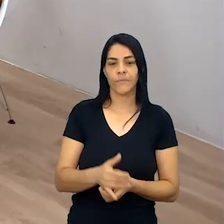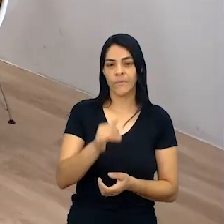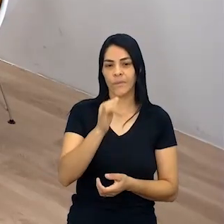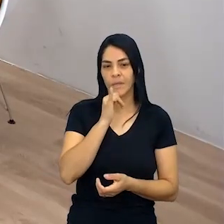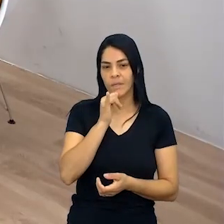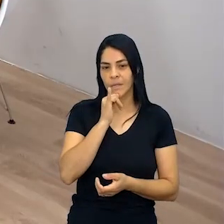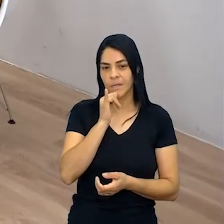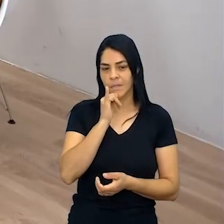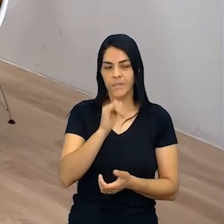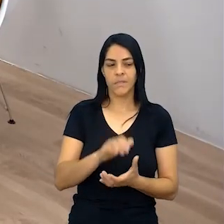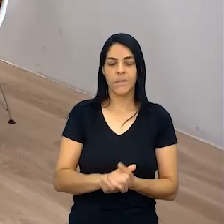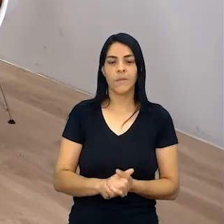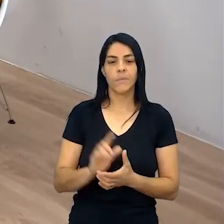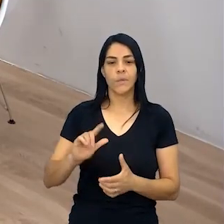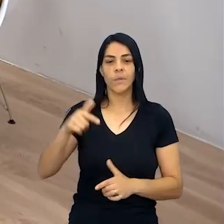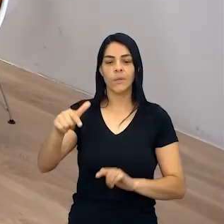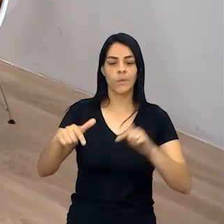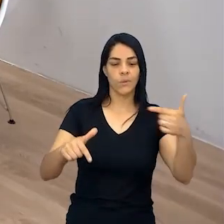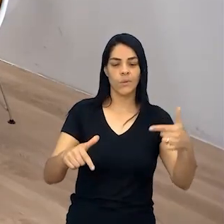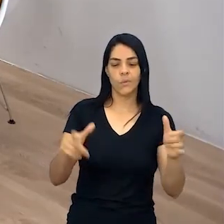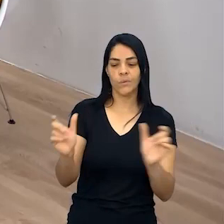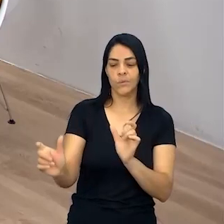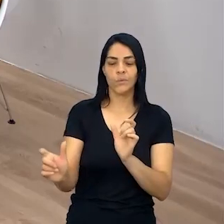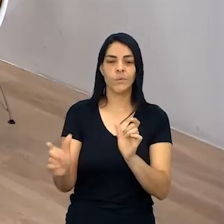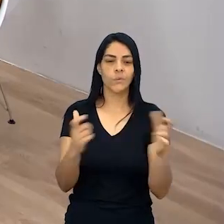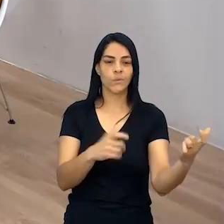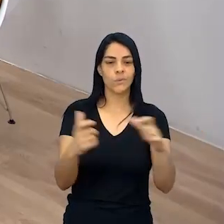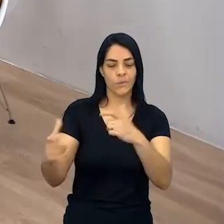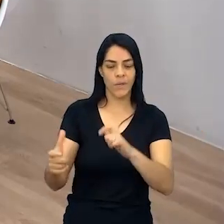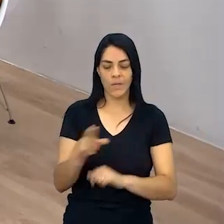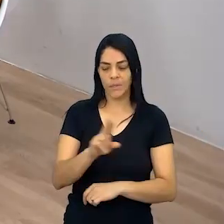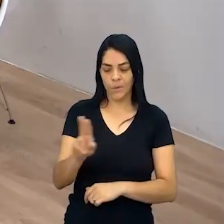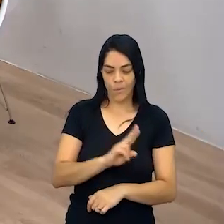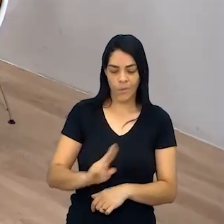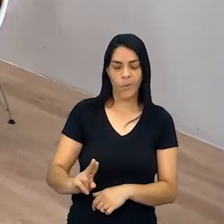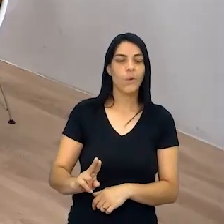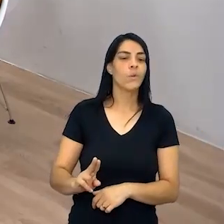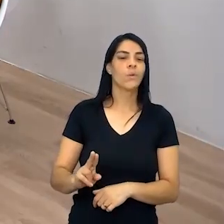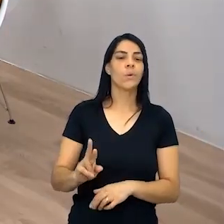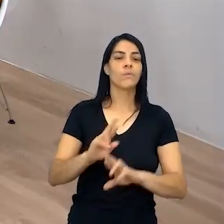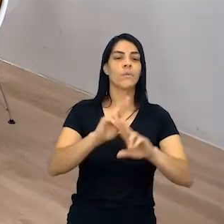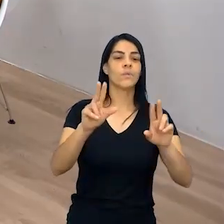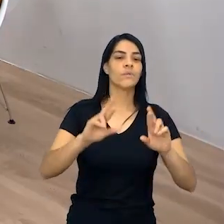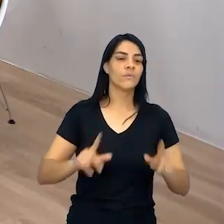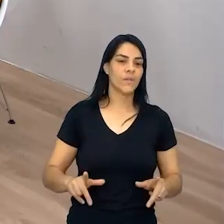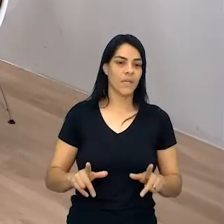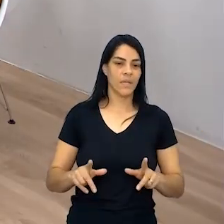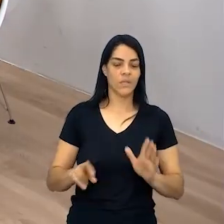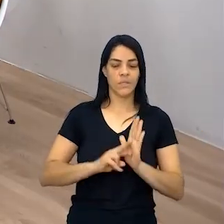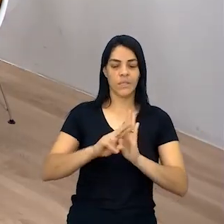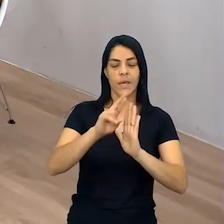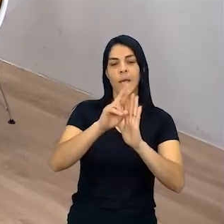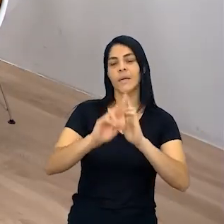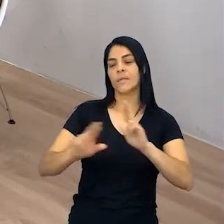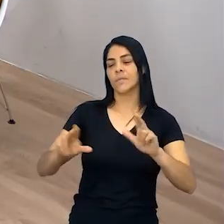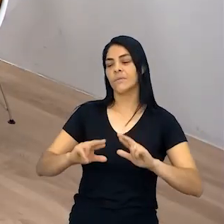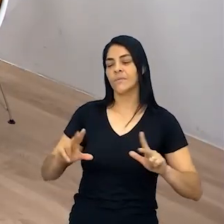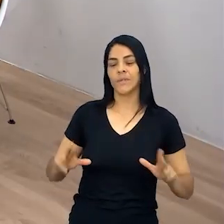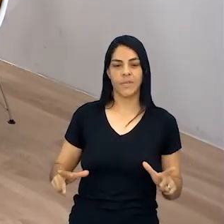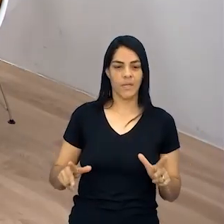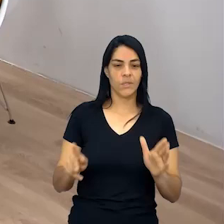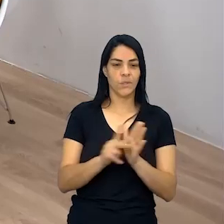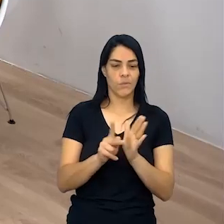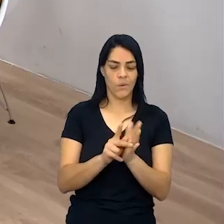Paulo, joga-se taco, em outros lugares chama-se marreta, em outros lugares chama-se bets. Então, por que não trazer essa questão? Nós vamos trabalhar com